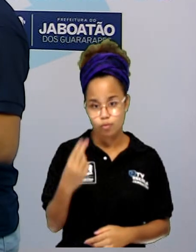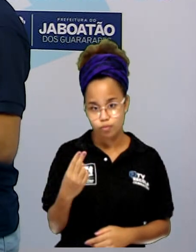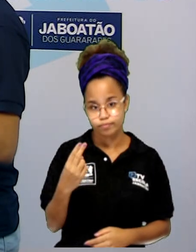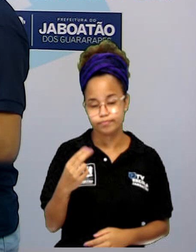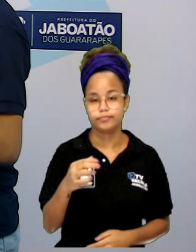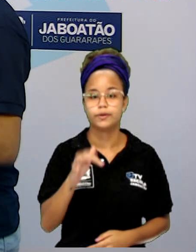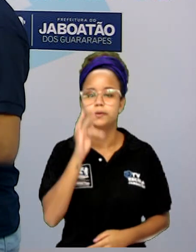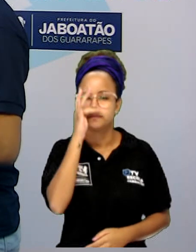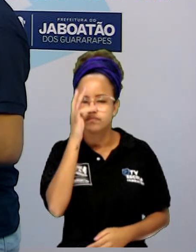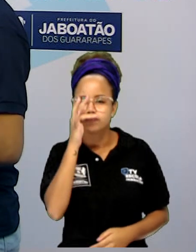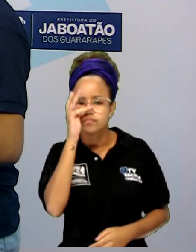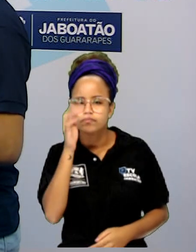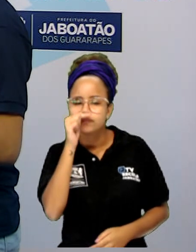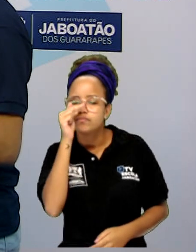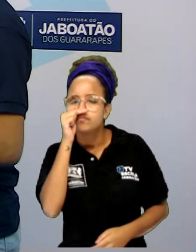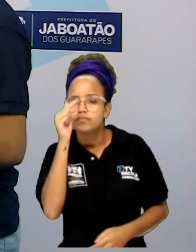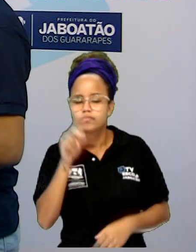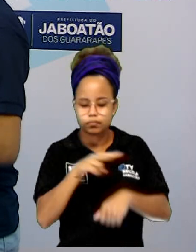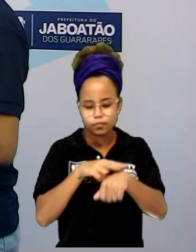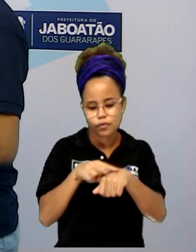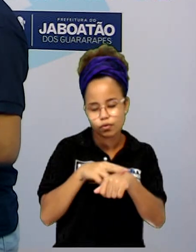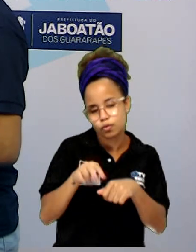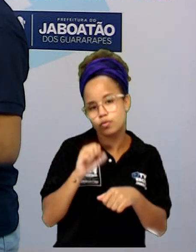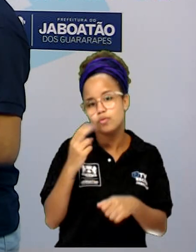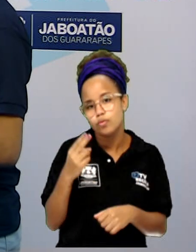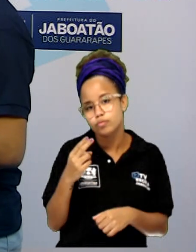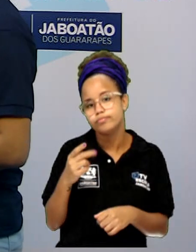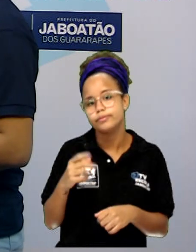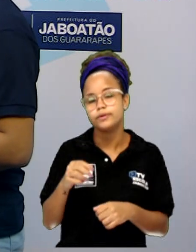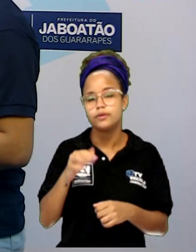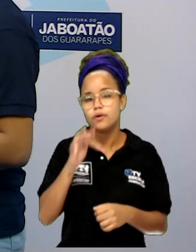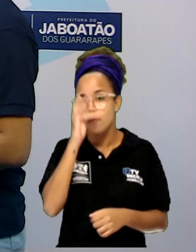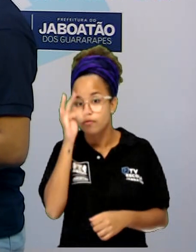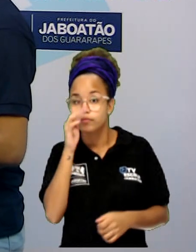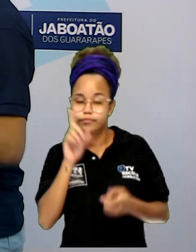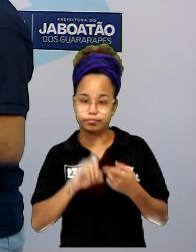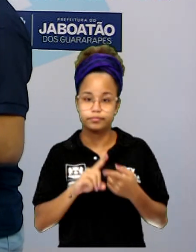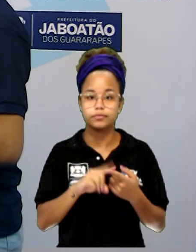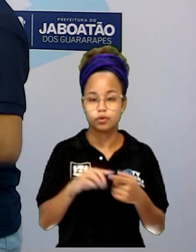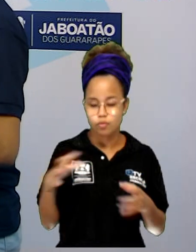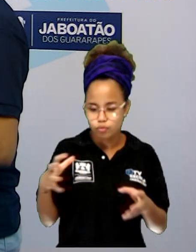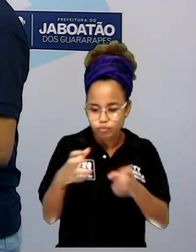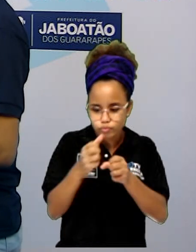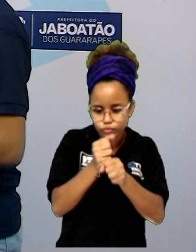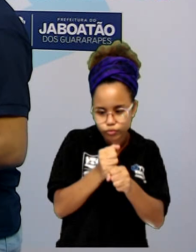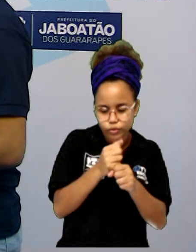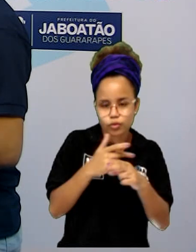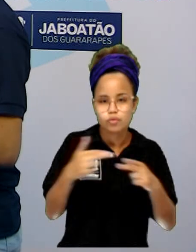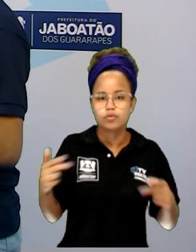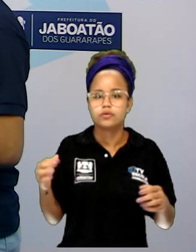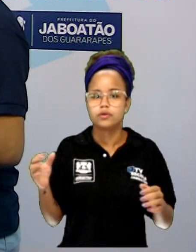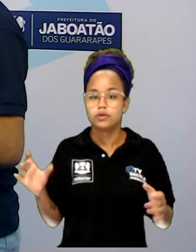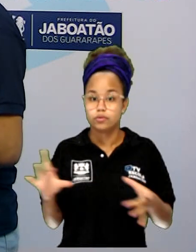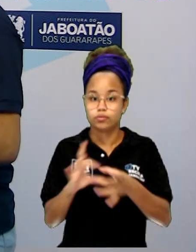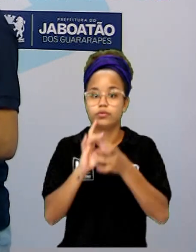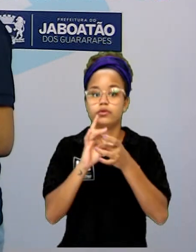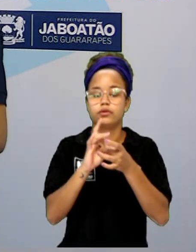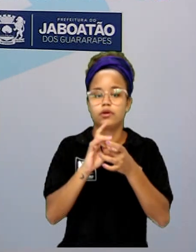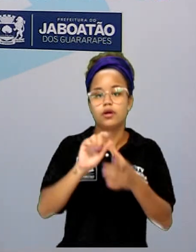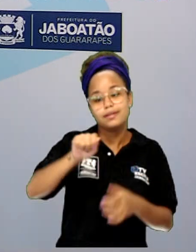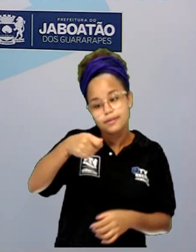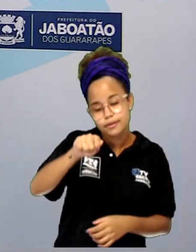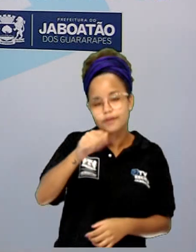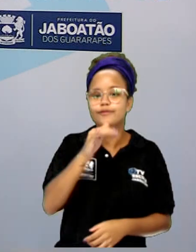Um ramo pequeno, por exemplo, molho de rosas, ou um conjunto de coisas unidas, um molho de chaves, por